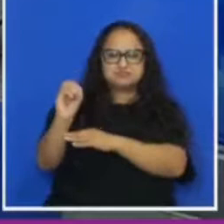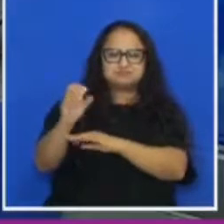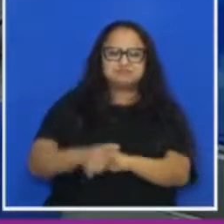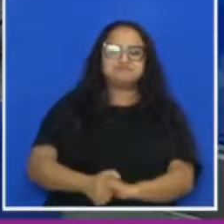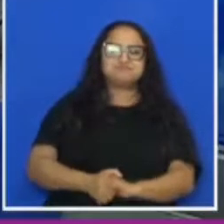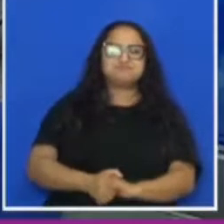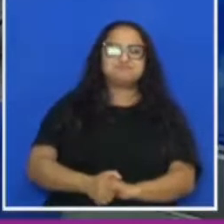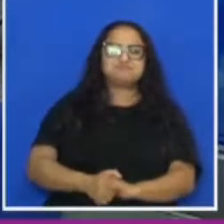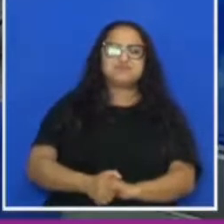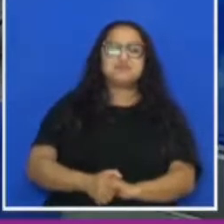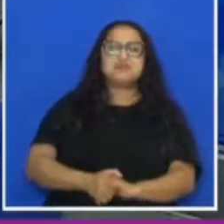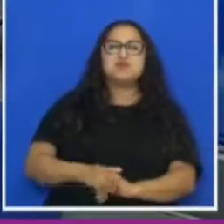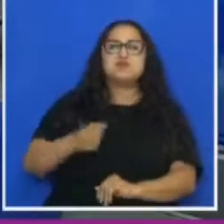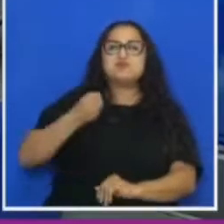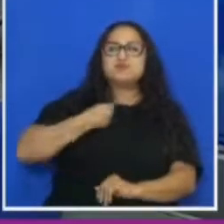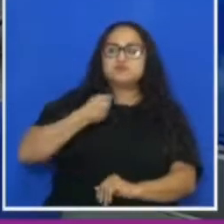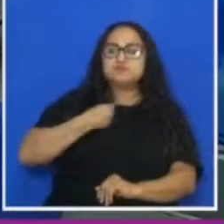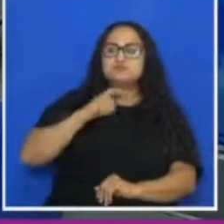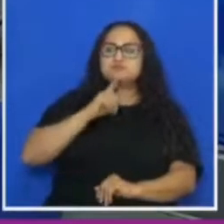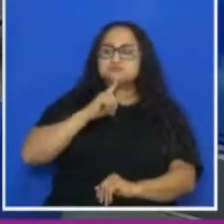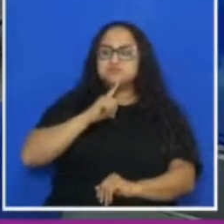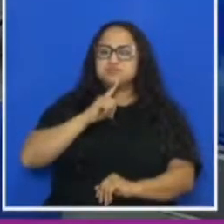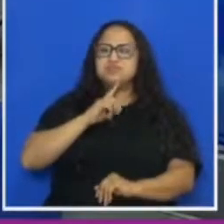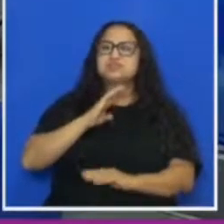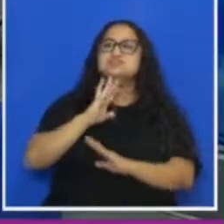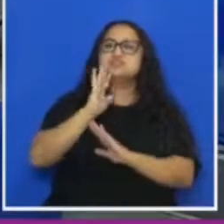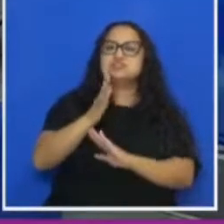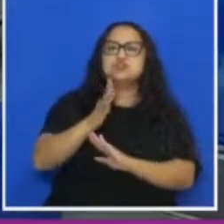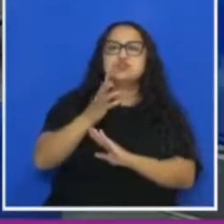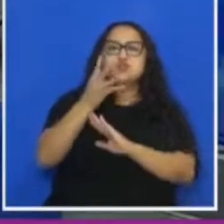2.330. Hoje com o prêmio estimado em